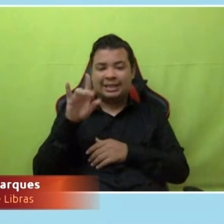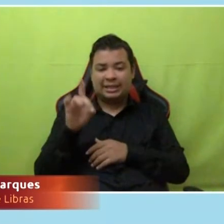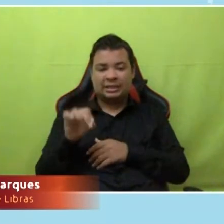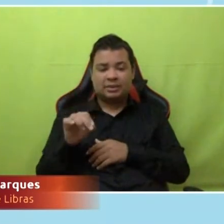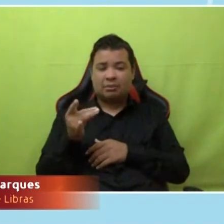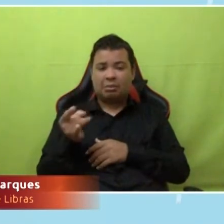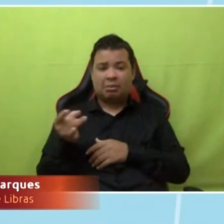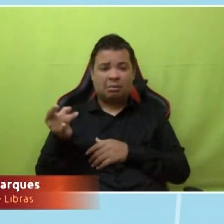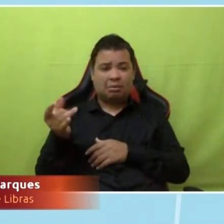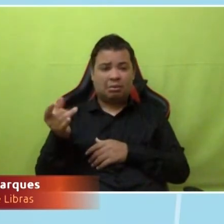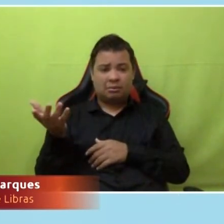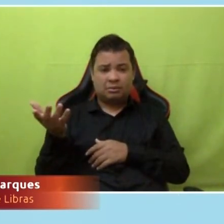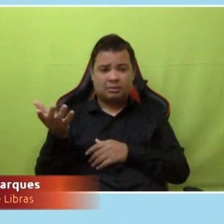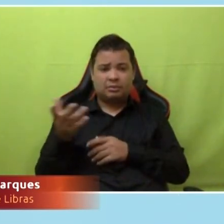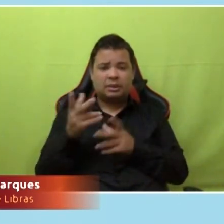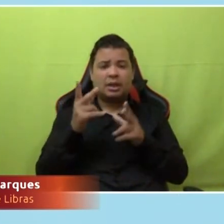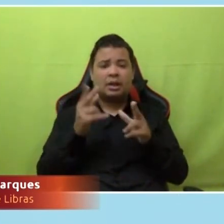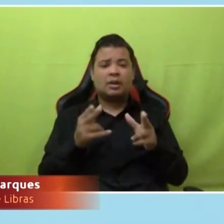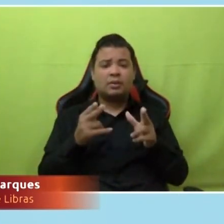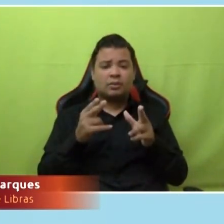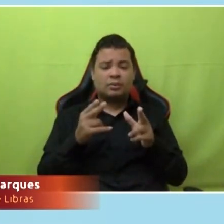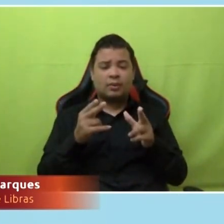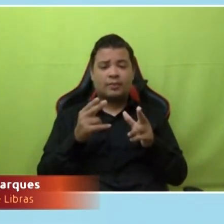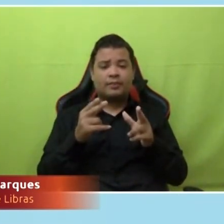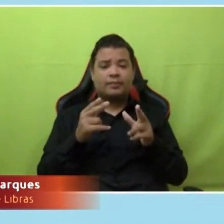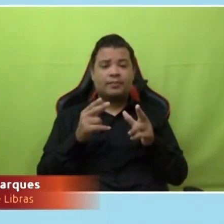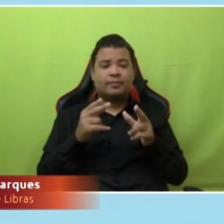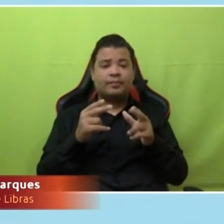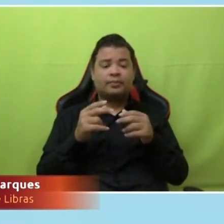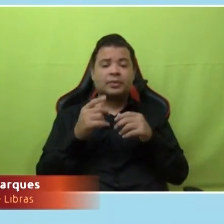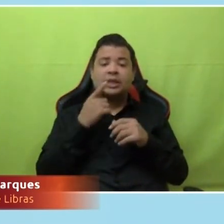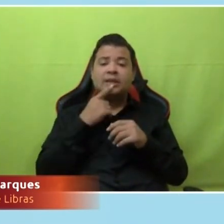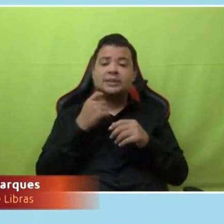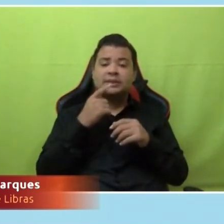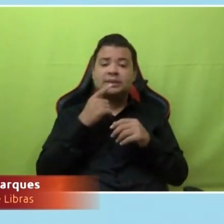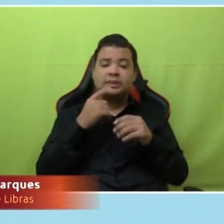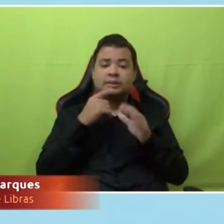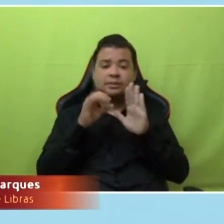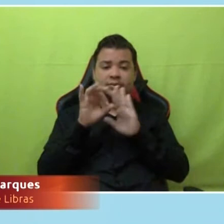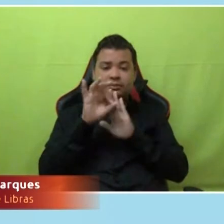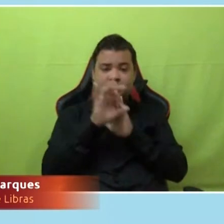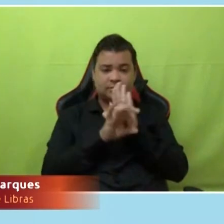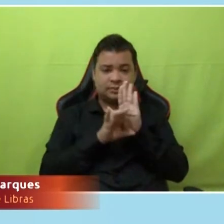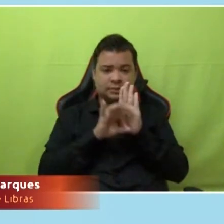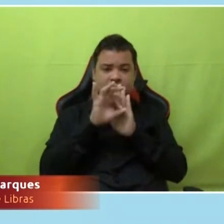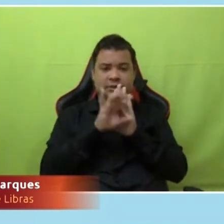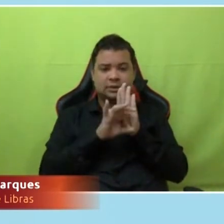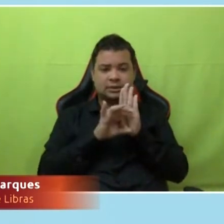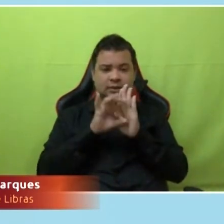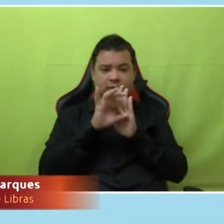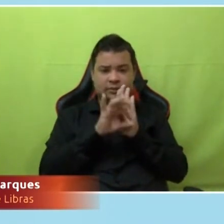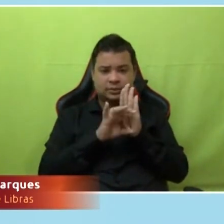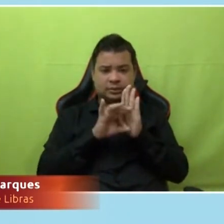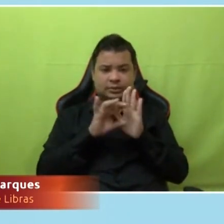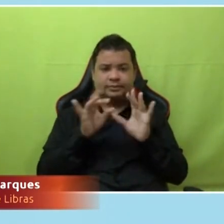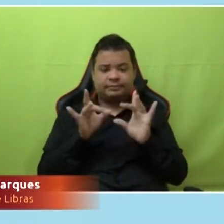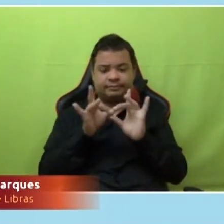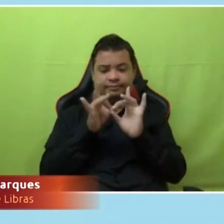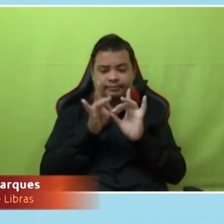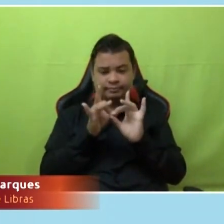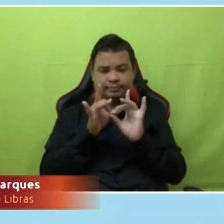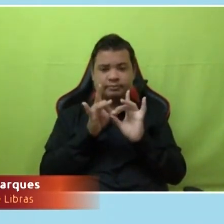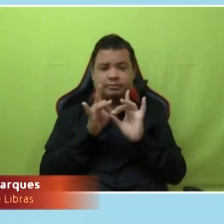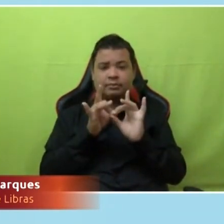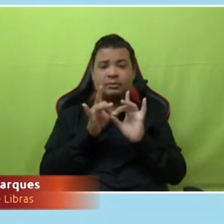as células dos nossos vasos, elas são juntinhas. Nos casos mais graves de dengue, elas se afastam. E